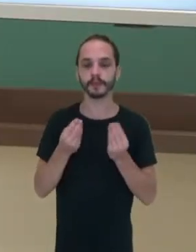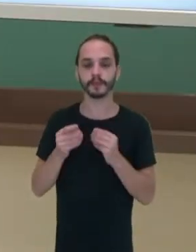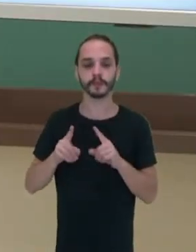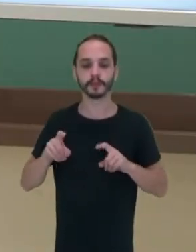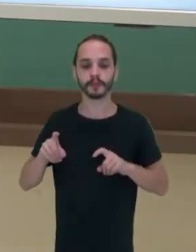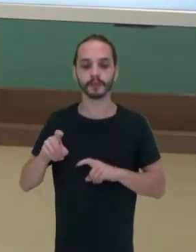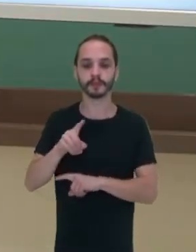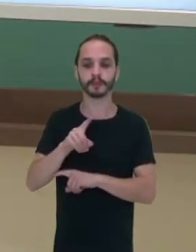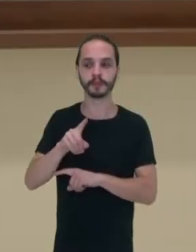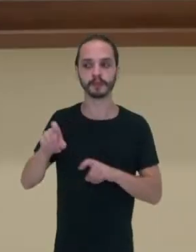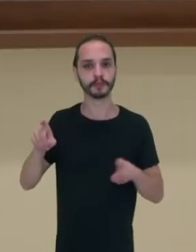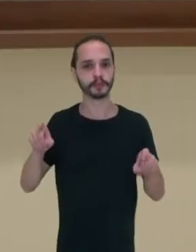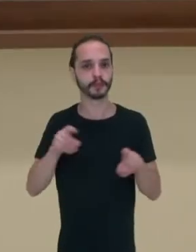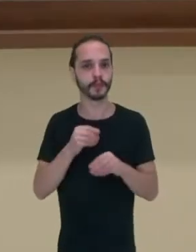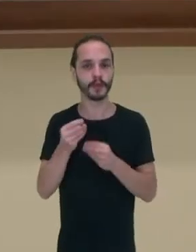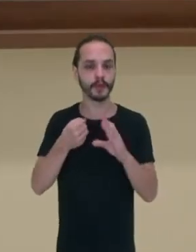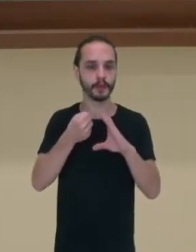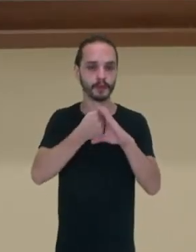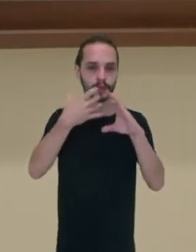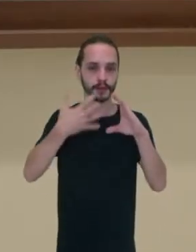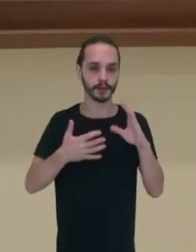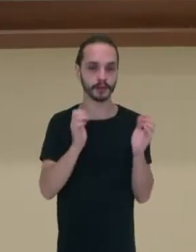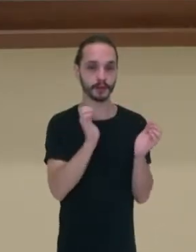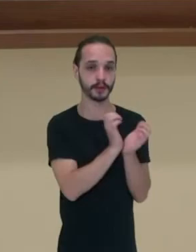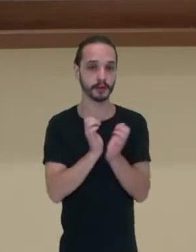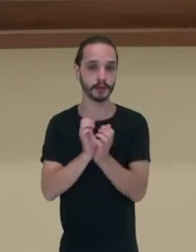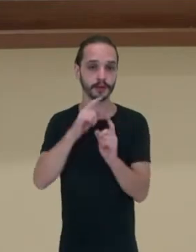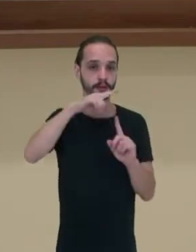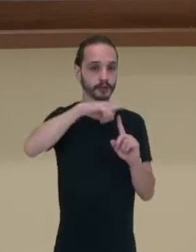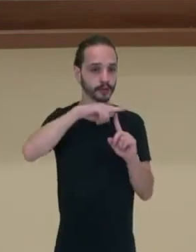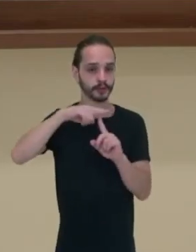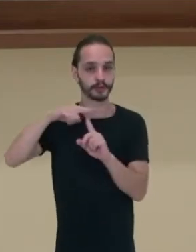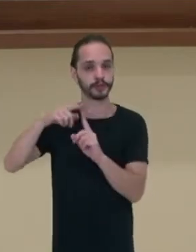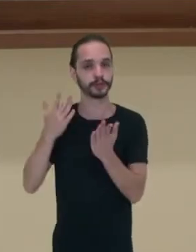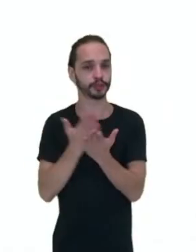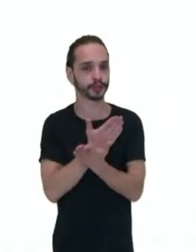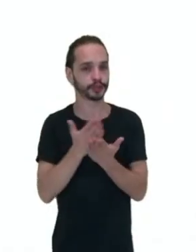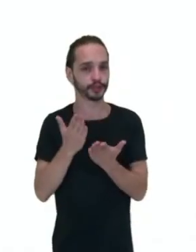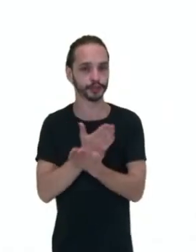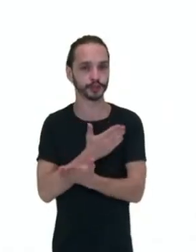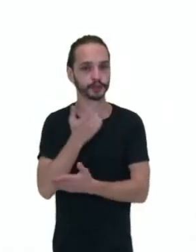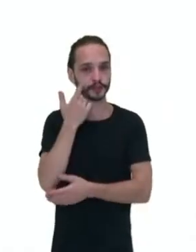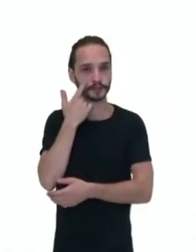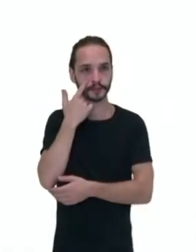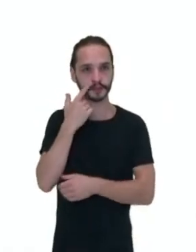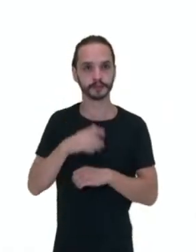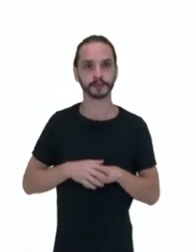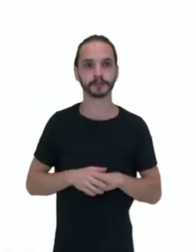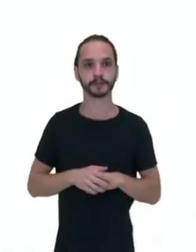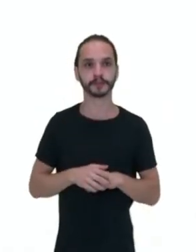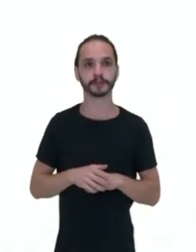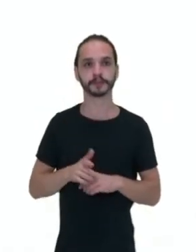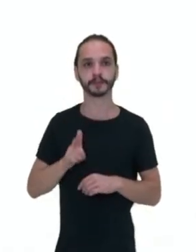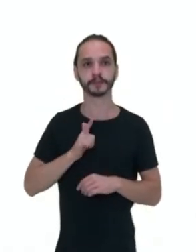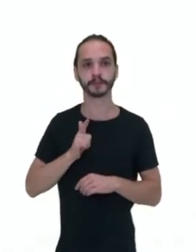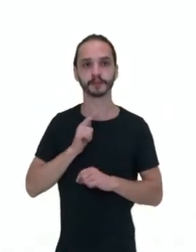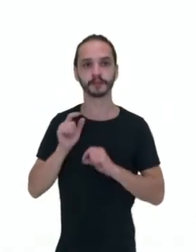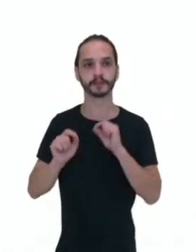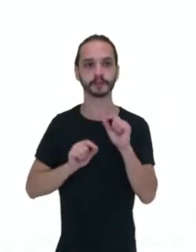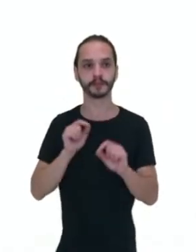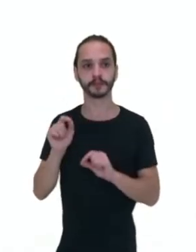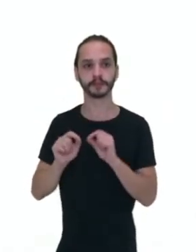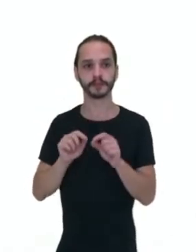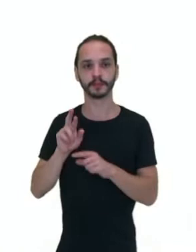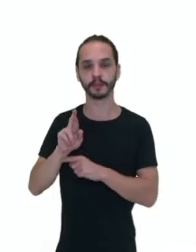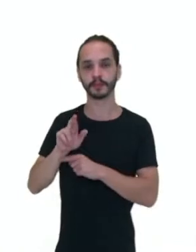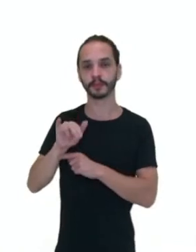são classificados, eles são divididos de acordo com a locomoção deles. São esses aqui, ó, os risópodes ou os sarcodinos, né? Que